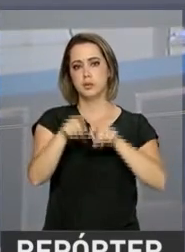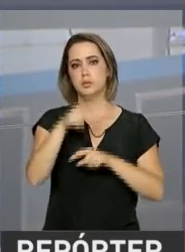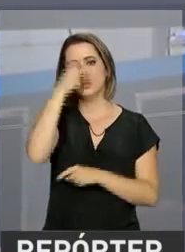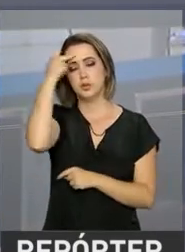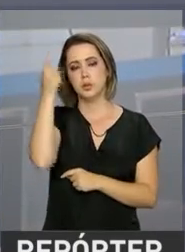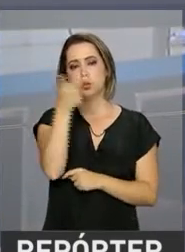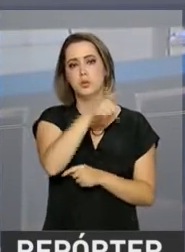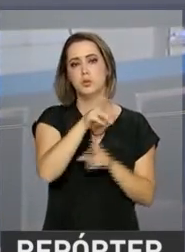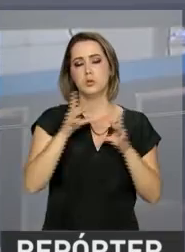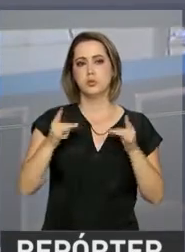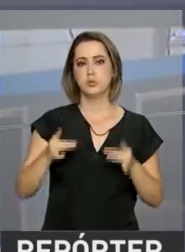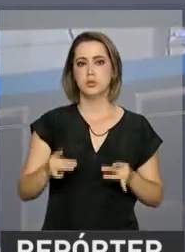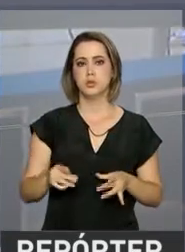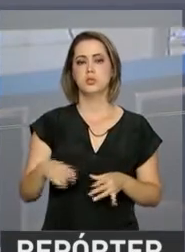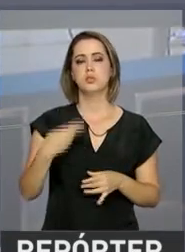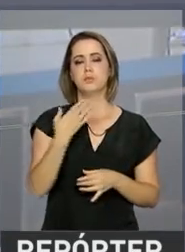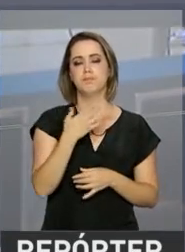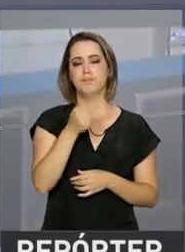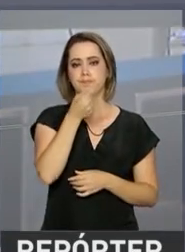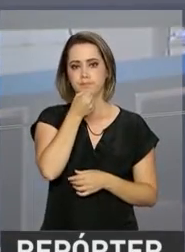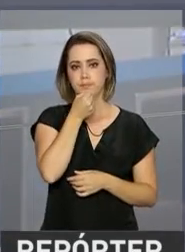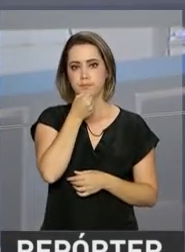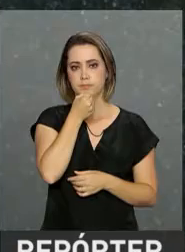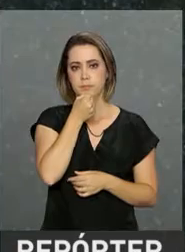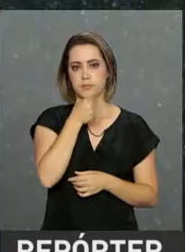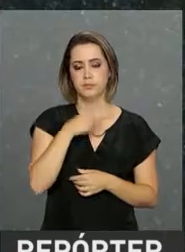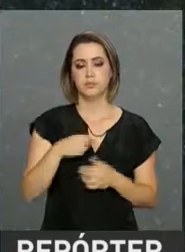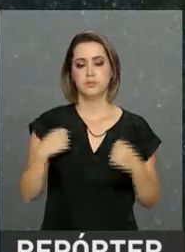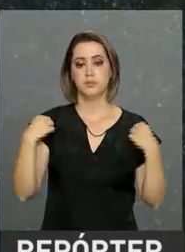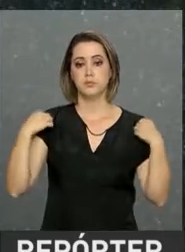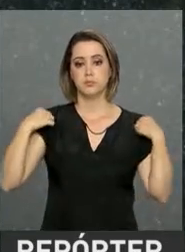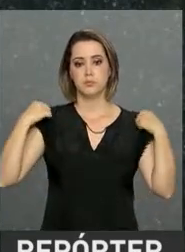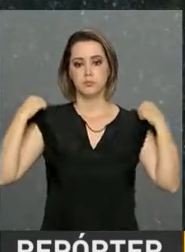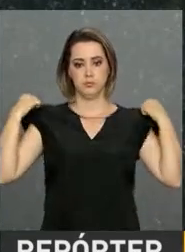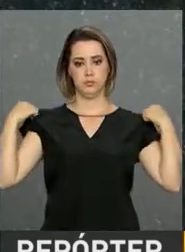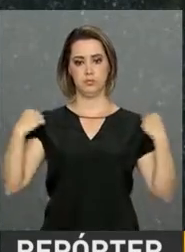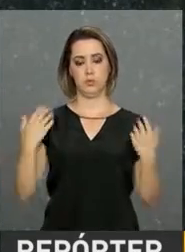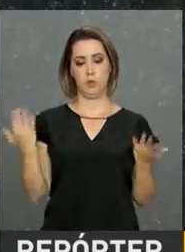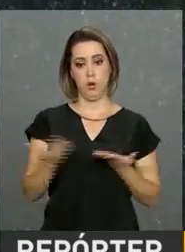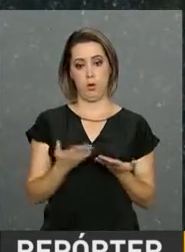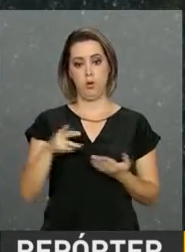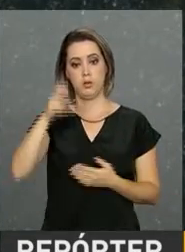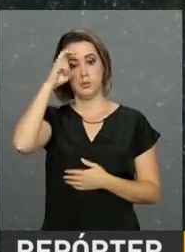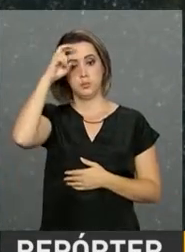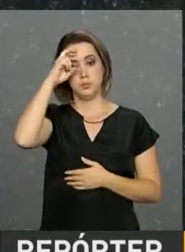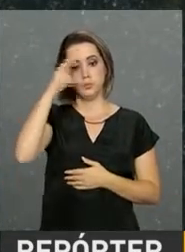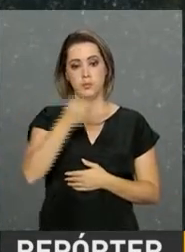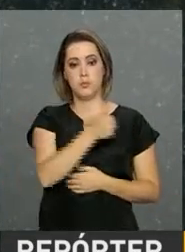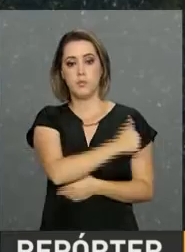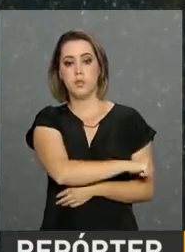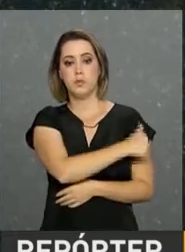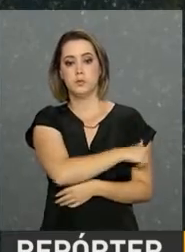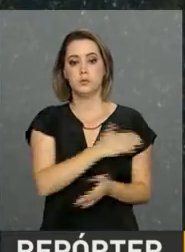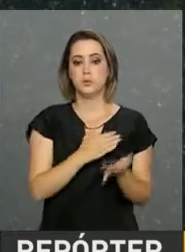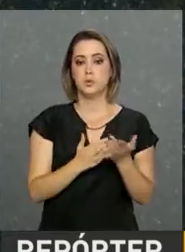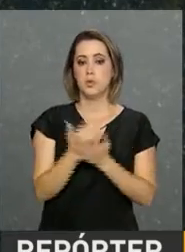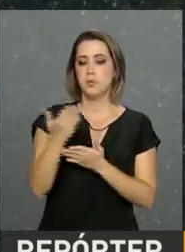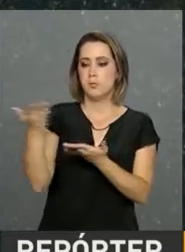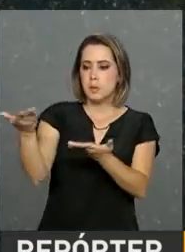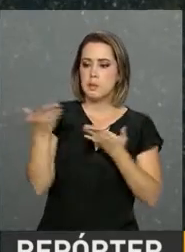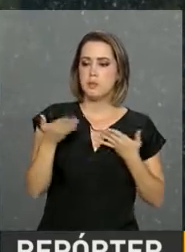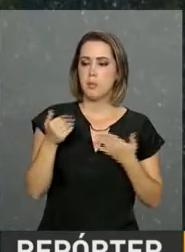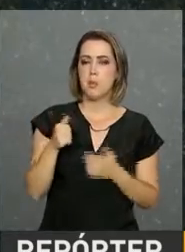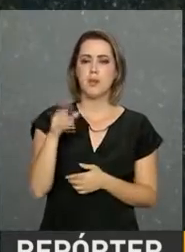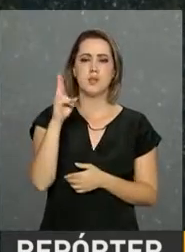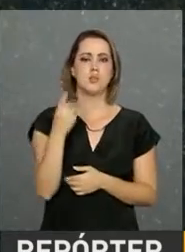outros detalhes é a repórter Natália Mello. A partir desta quinta-feira, o Rio de Janeiro começa a receber mais de 1 milhão